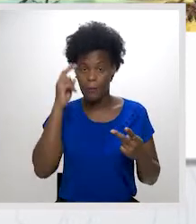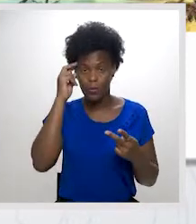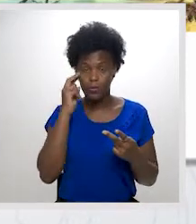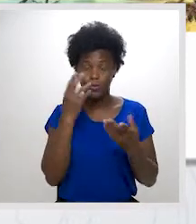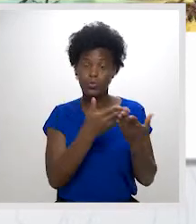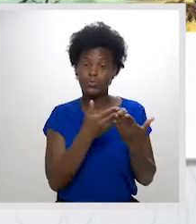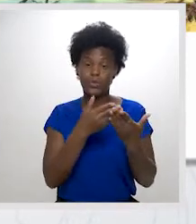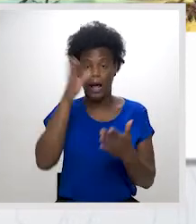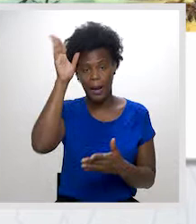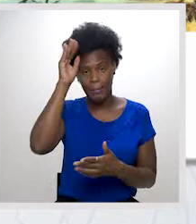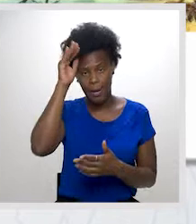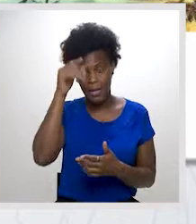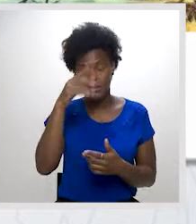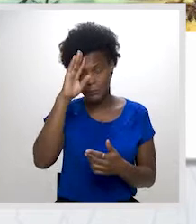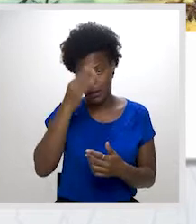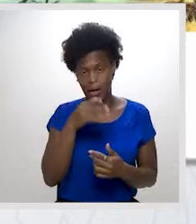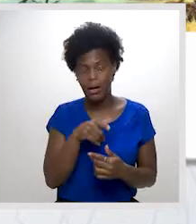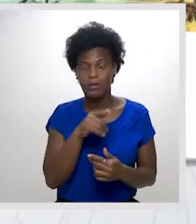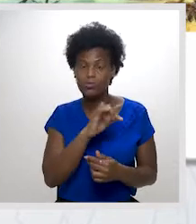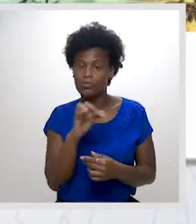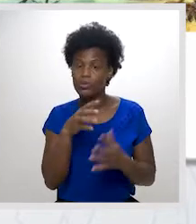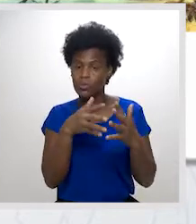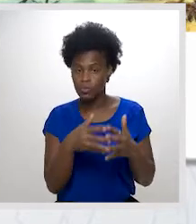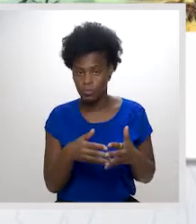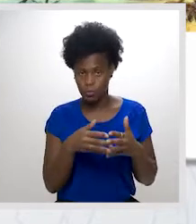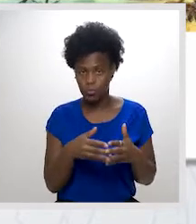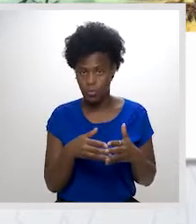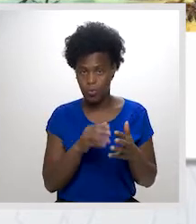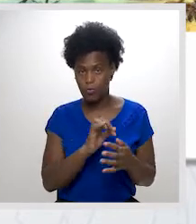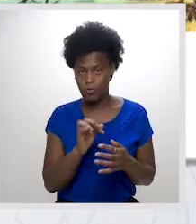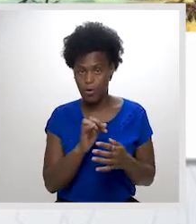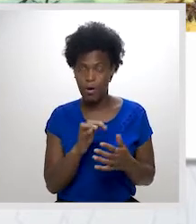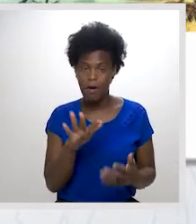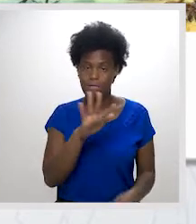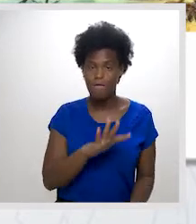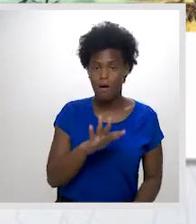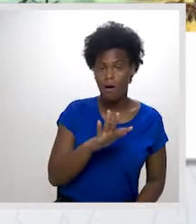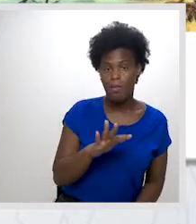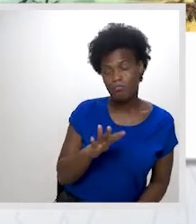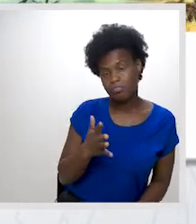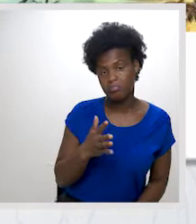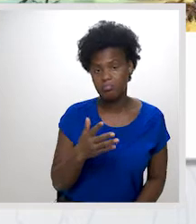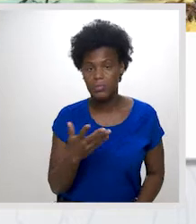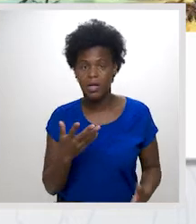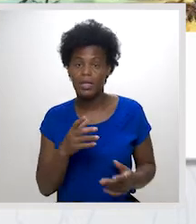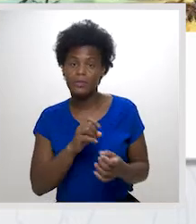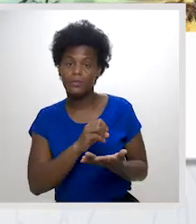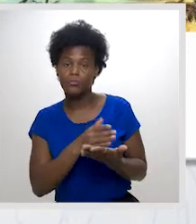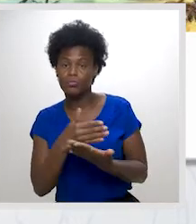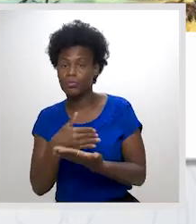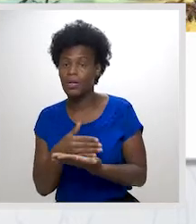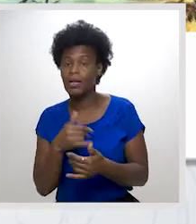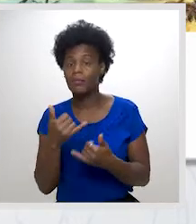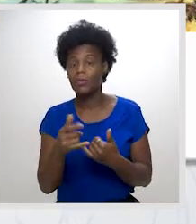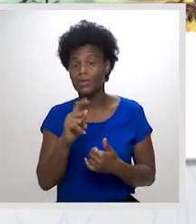biologia que estuda os animais, tendo em consideração a sua estrutura, morfologia, fisiologia, distribuição